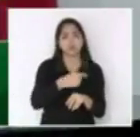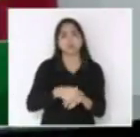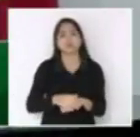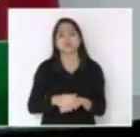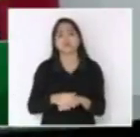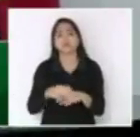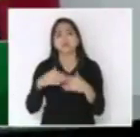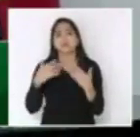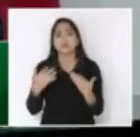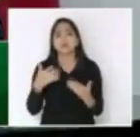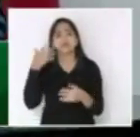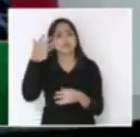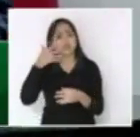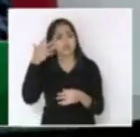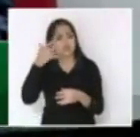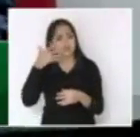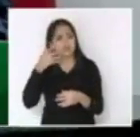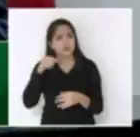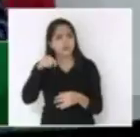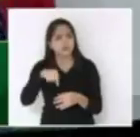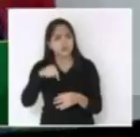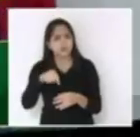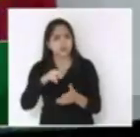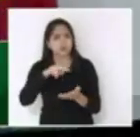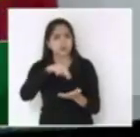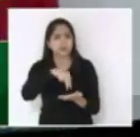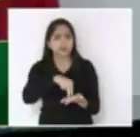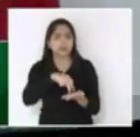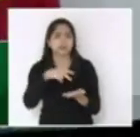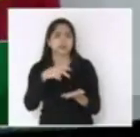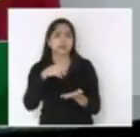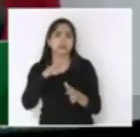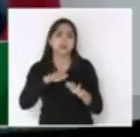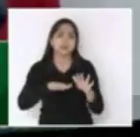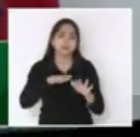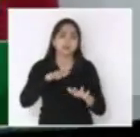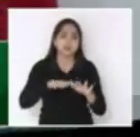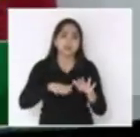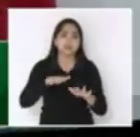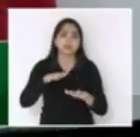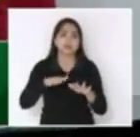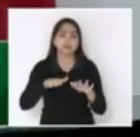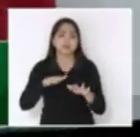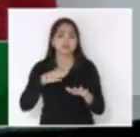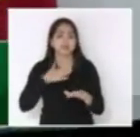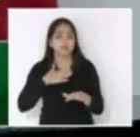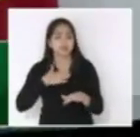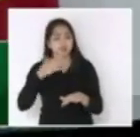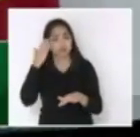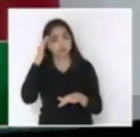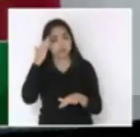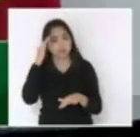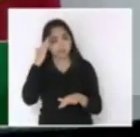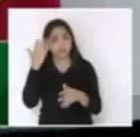tem discursos aqui, deputado Venzon, que, no meu entendimento, foram